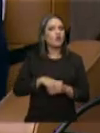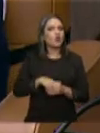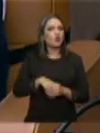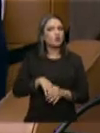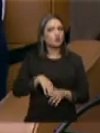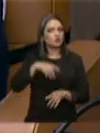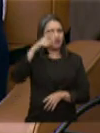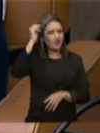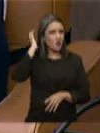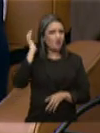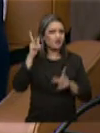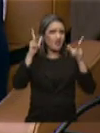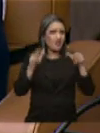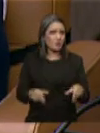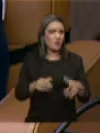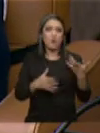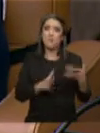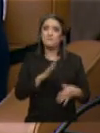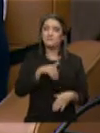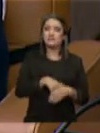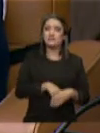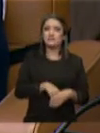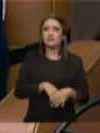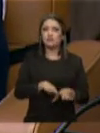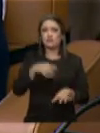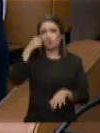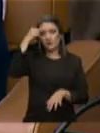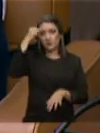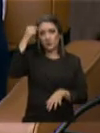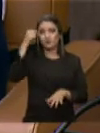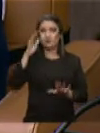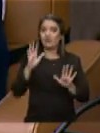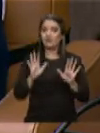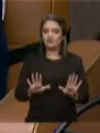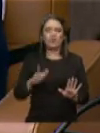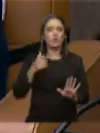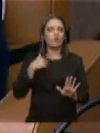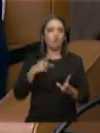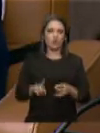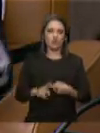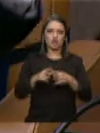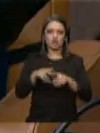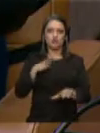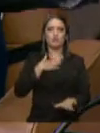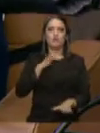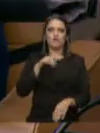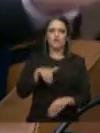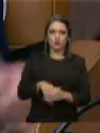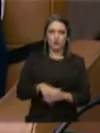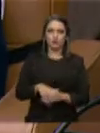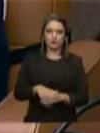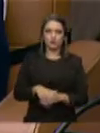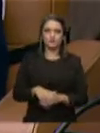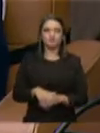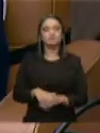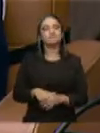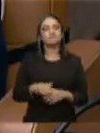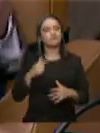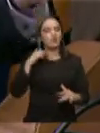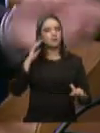ministro, eminente ministro Roberto Barroso. Então, retificando o meu voto, eu agora acompanho o